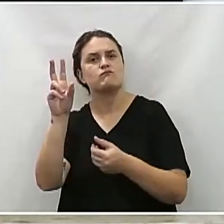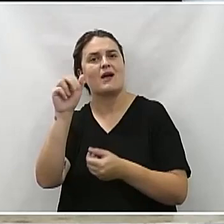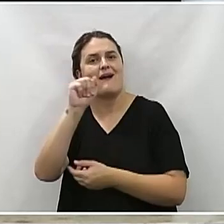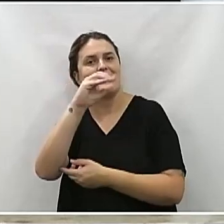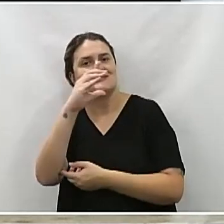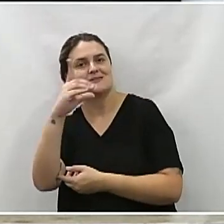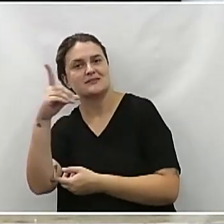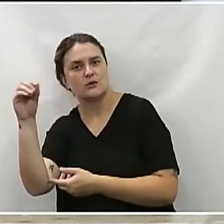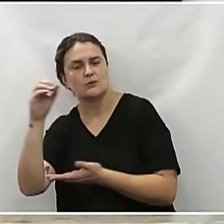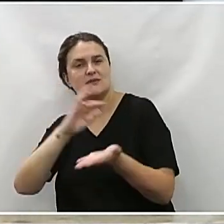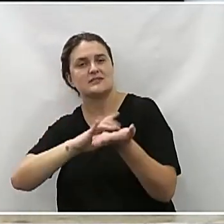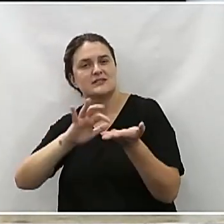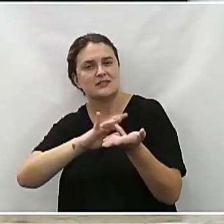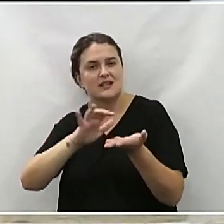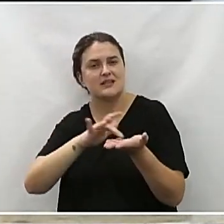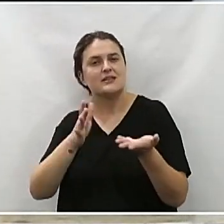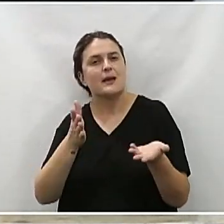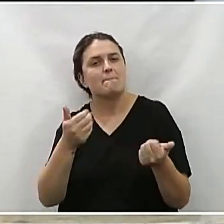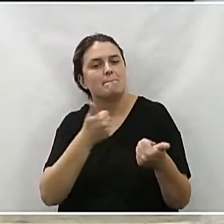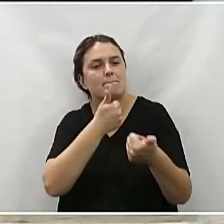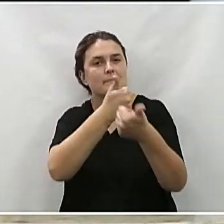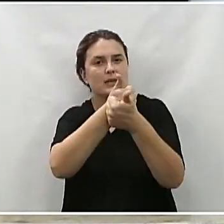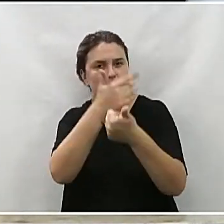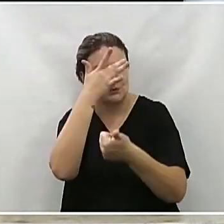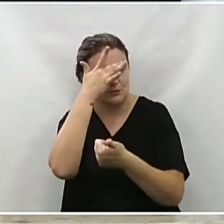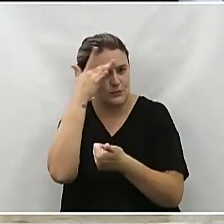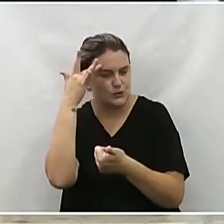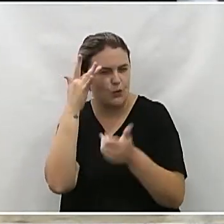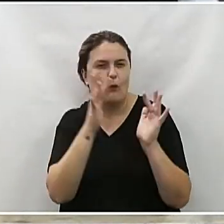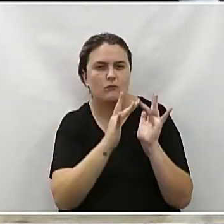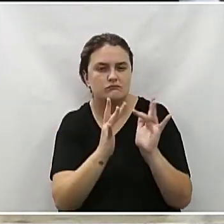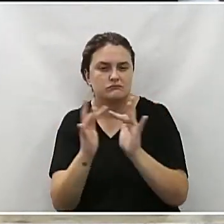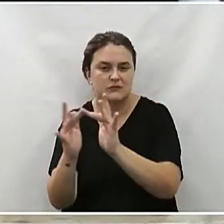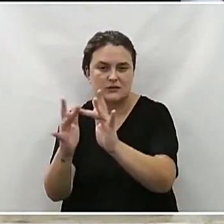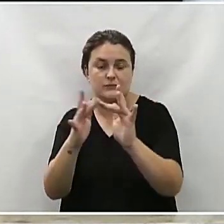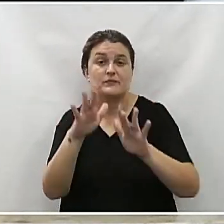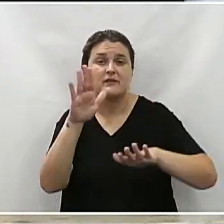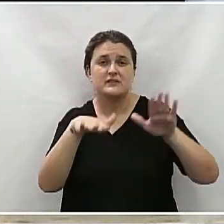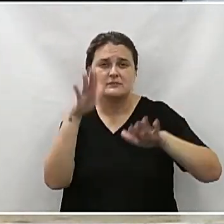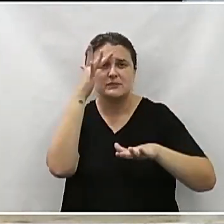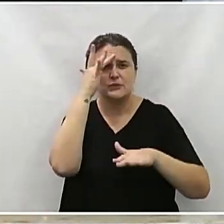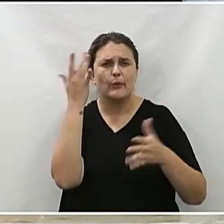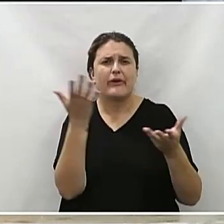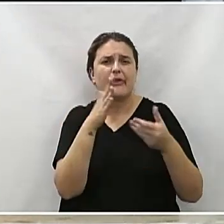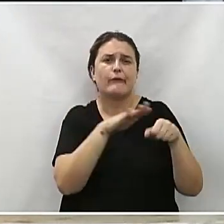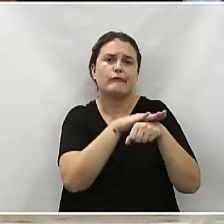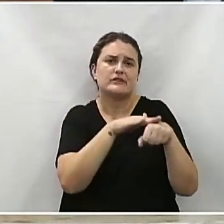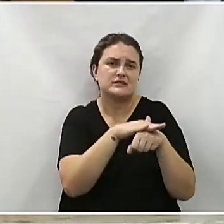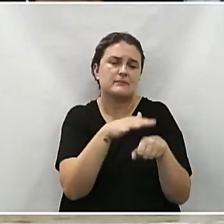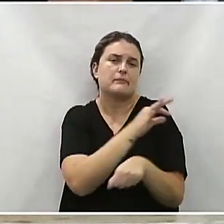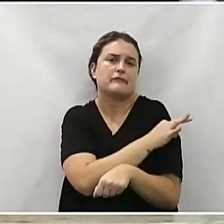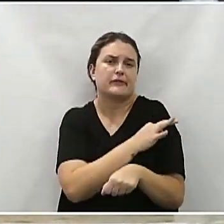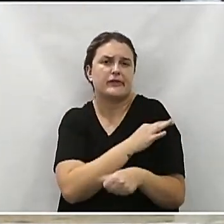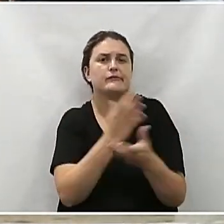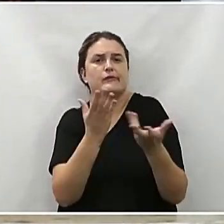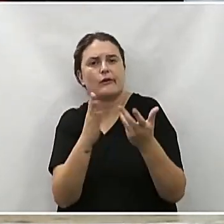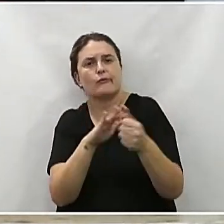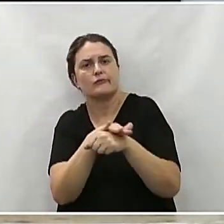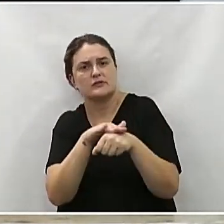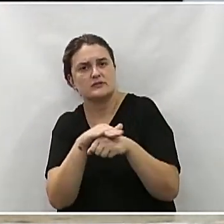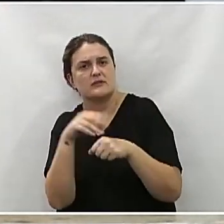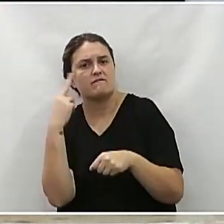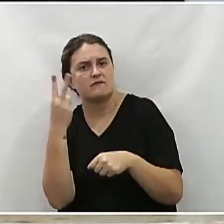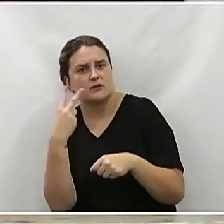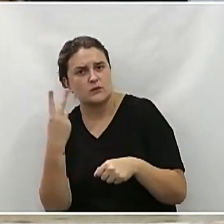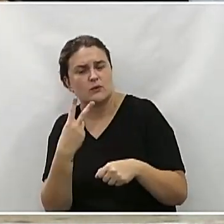com que as secretarias cheguem mais perto das pessoas isso é muito importante às vezes as pessoas querem conversar com o prefeito conversar com os vereadores